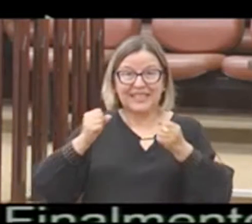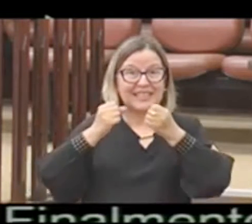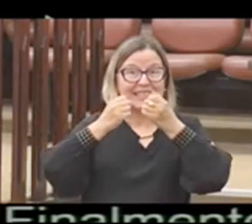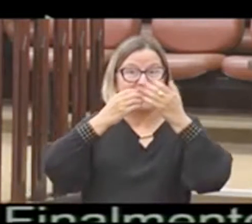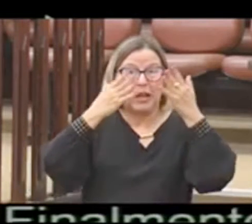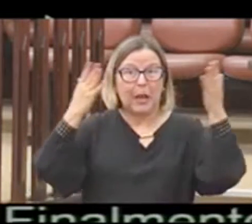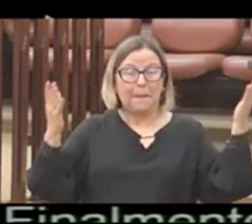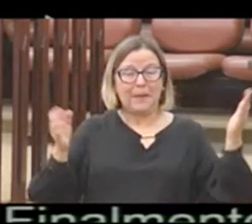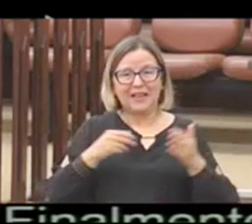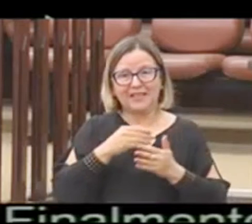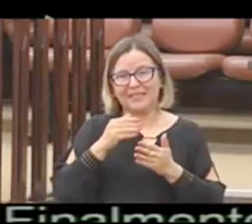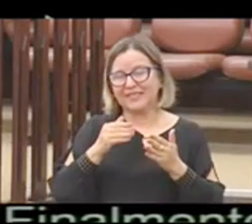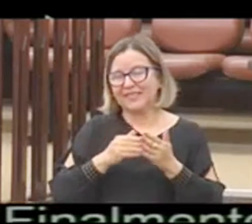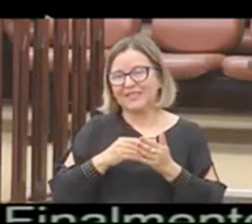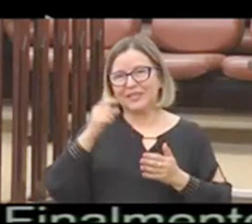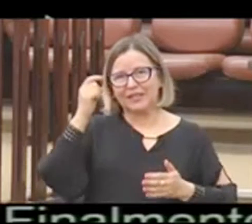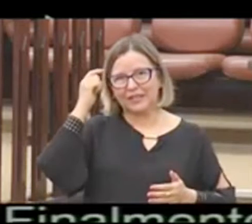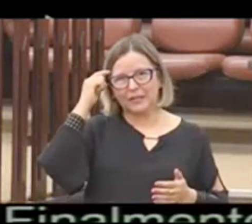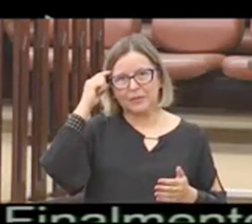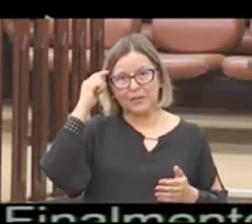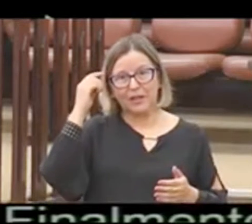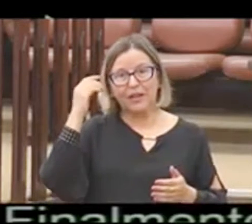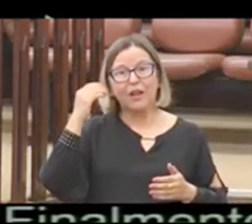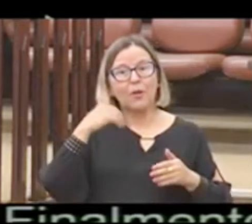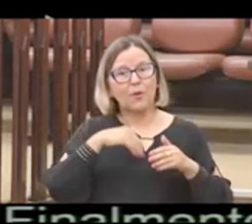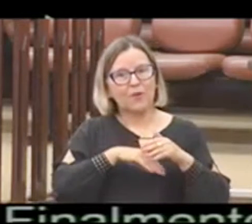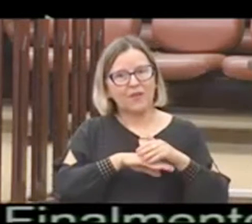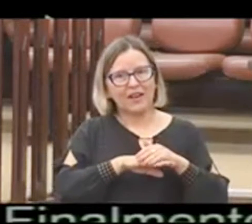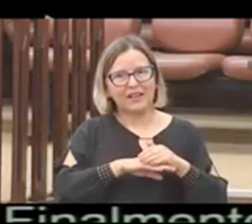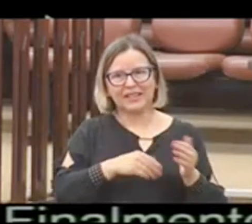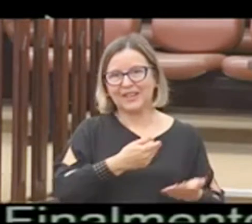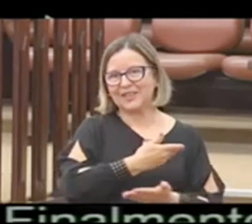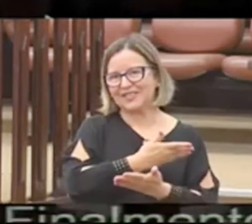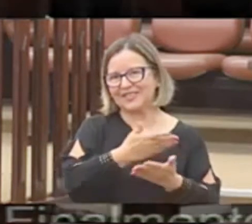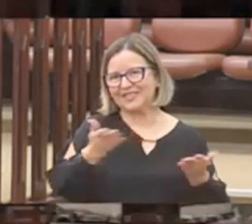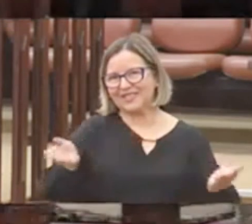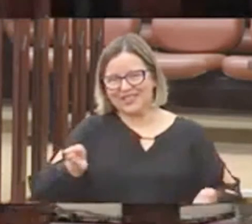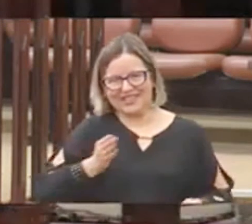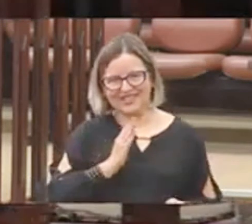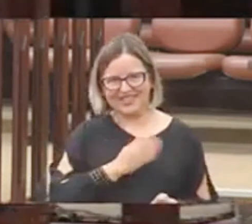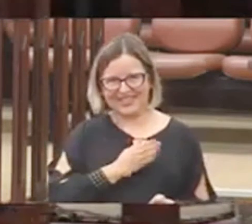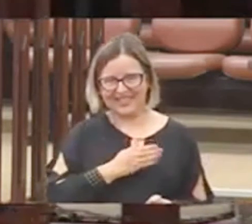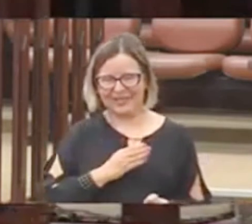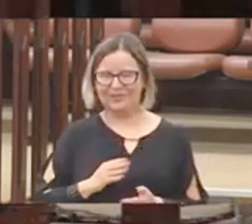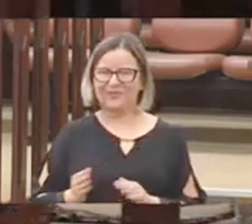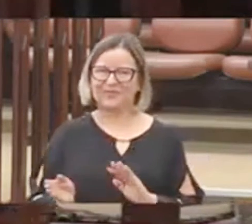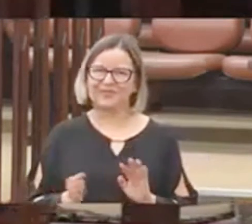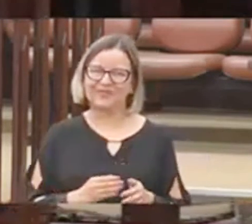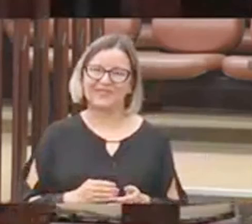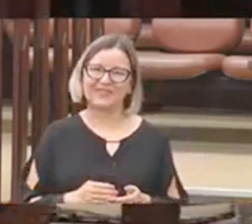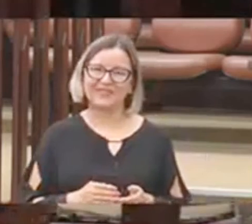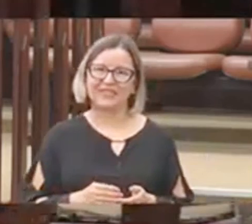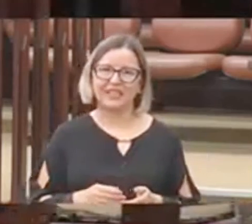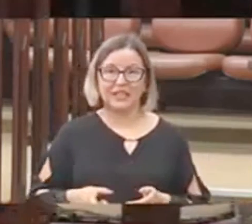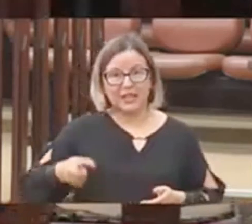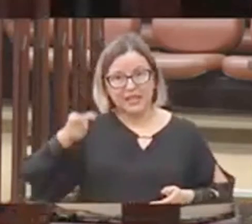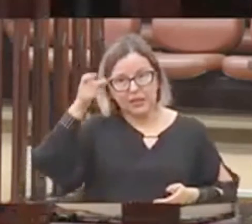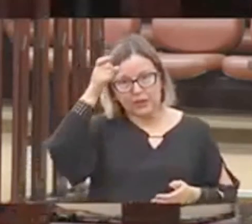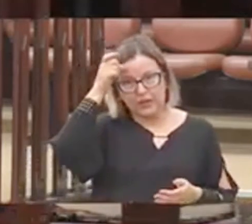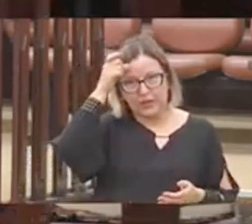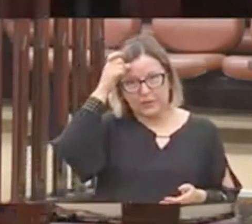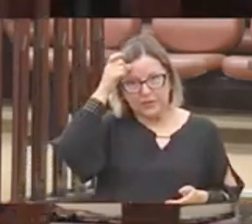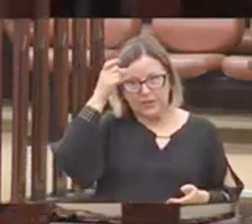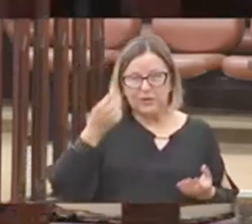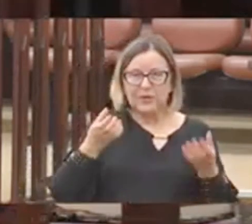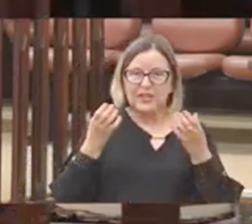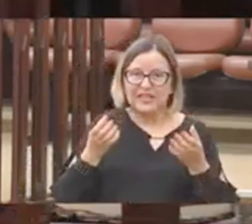para impedir a invasão do inimigo. É isso. E o inimigo, Satanás, ele quer atingir